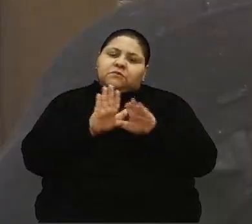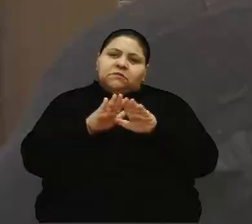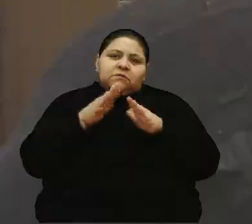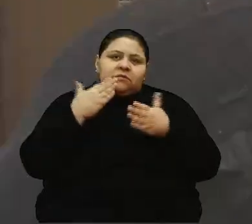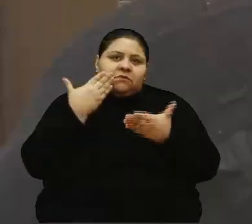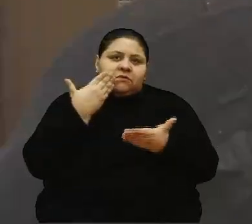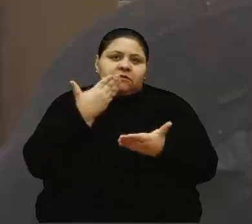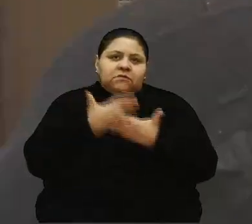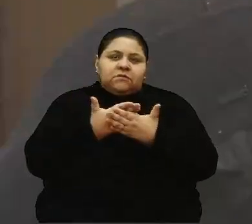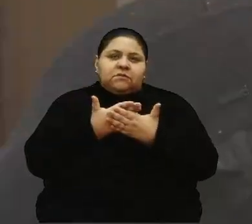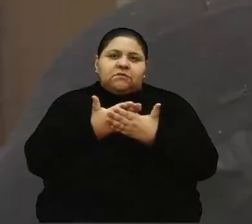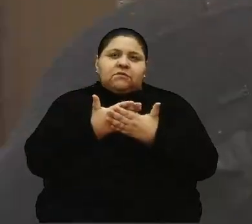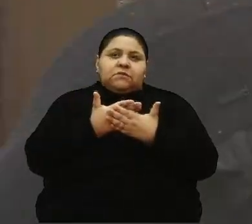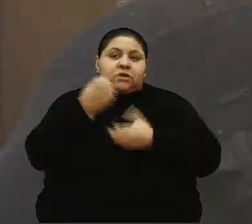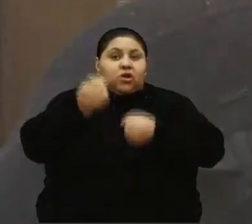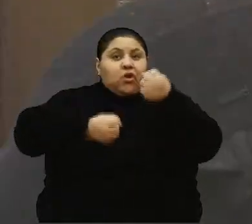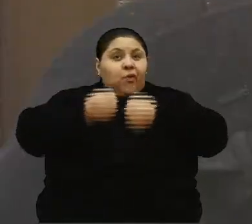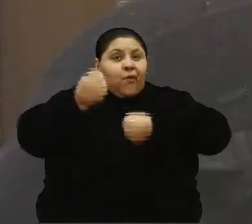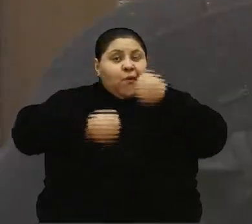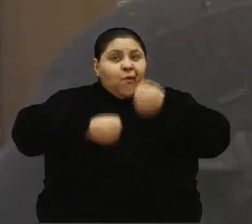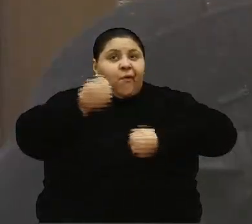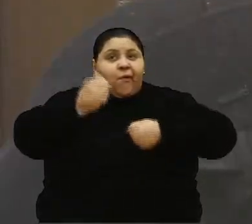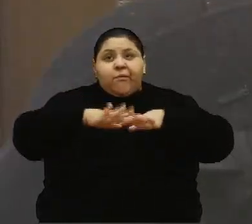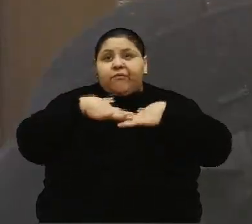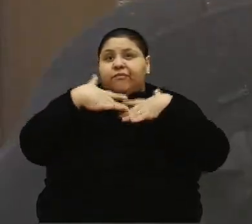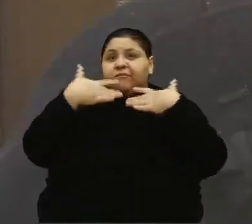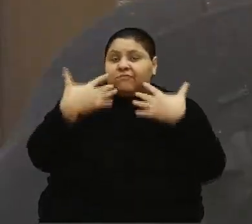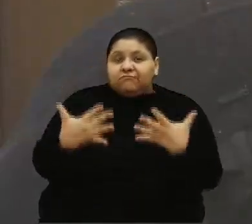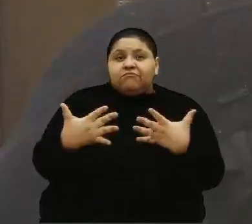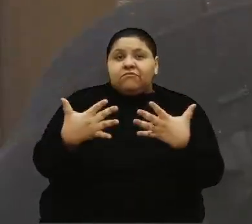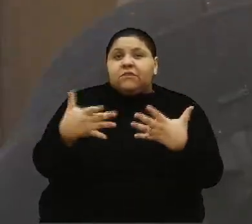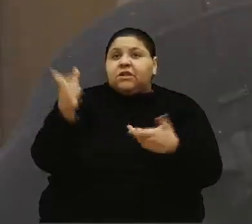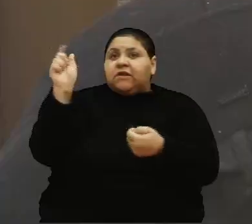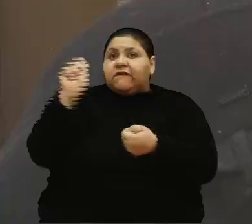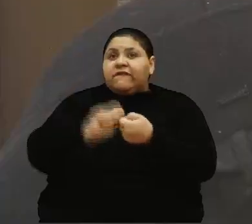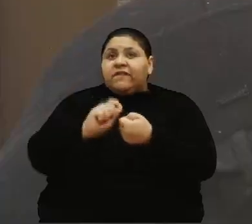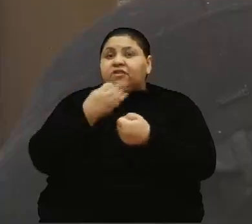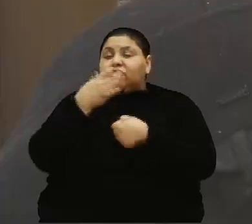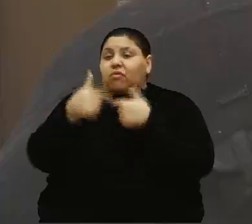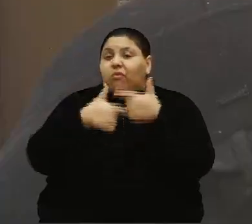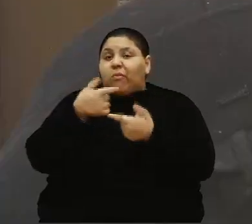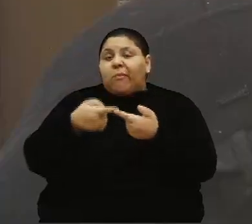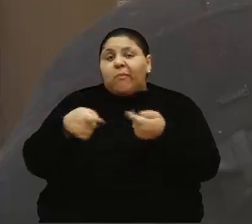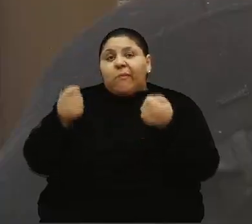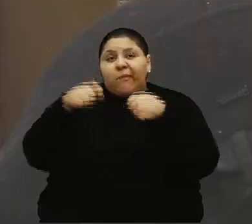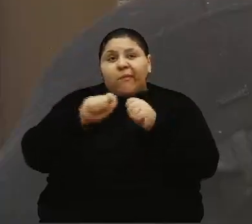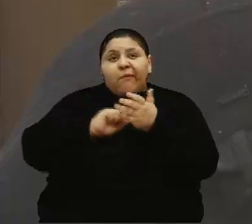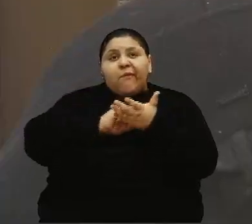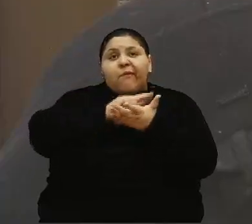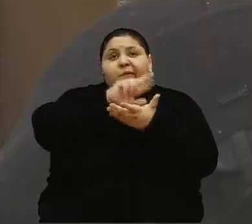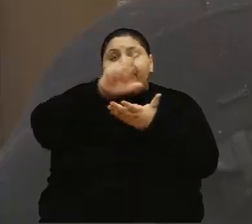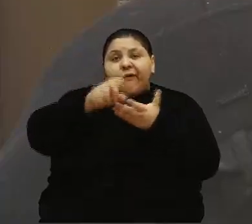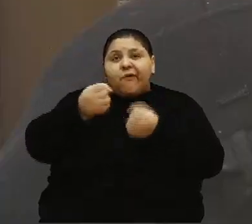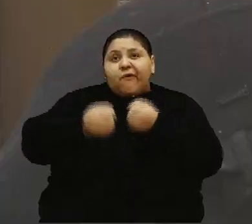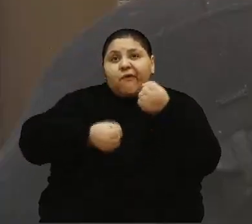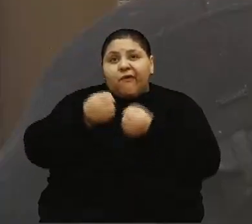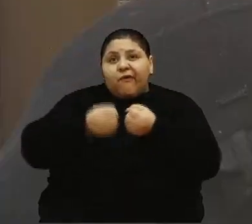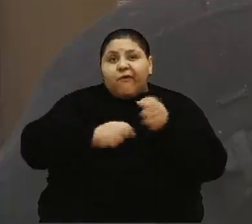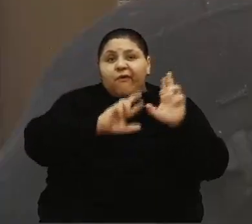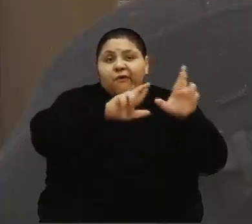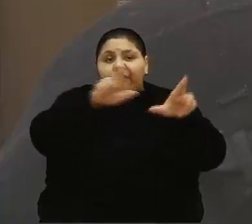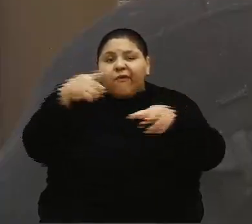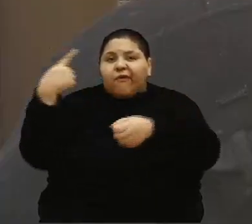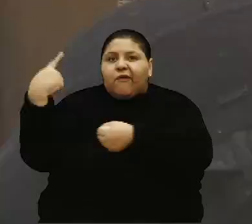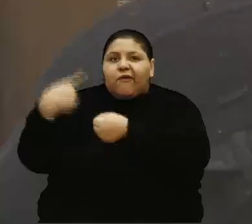Da patrulha, da guarda escolar, enfim, ela faz um bom trabalho, mas a gente precisa de várias patrulhas nas regiões da